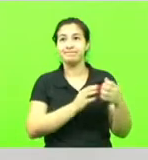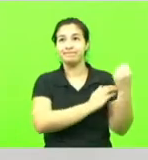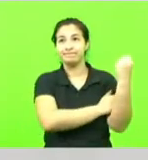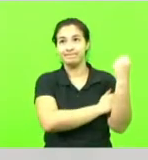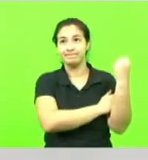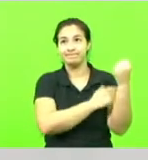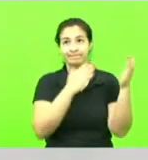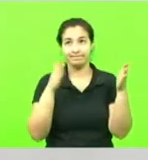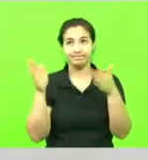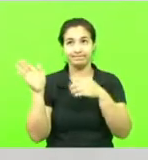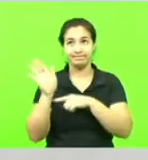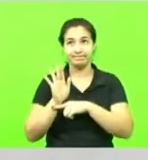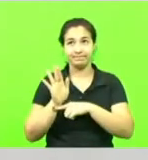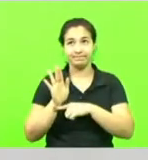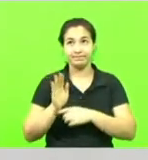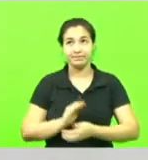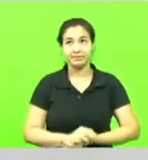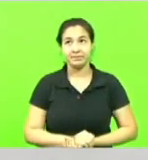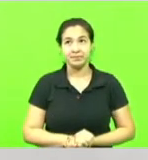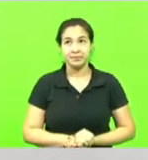Pode passar a imagem.